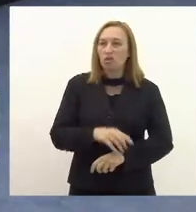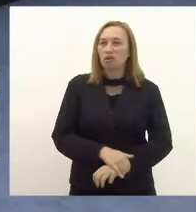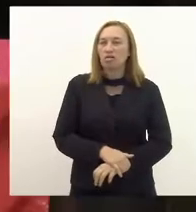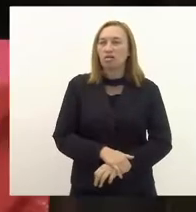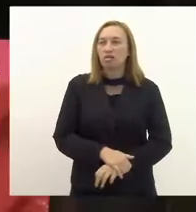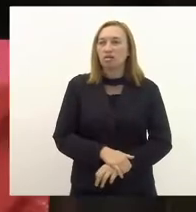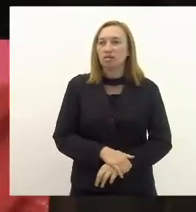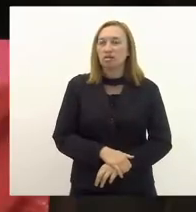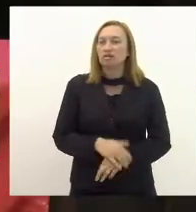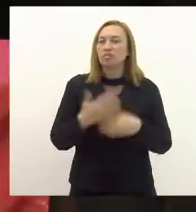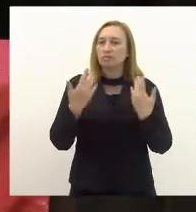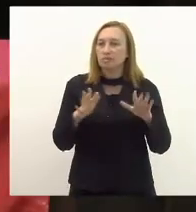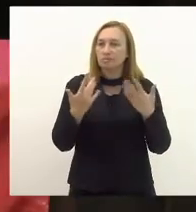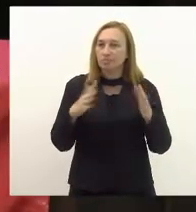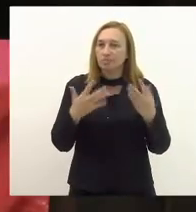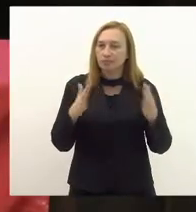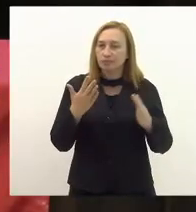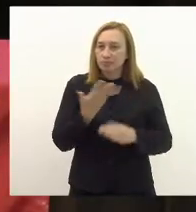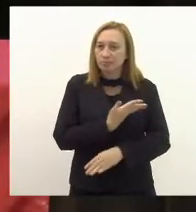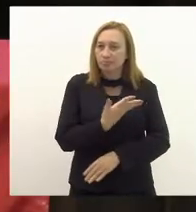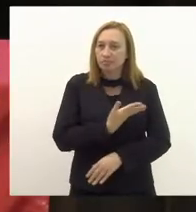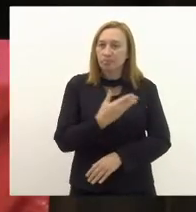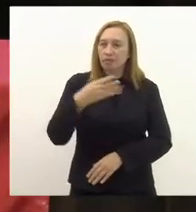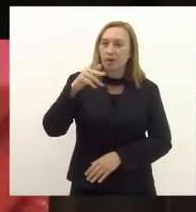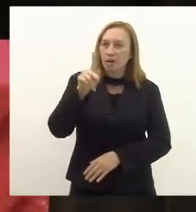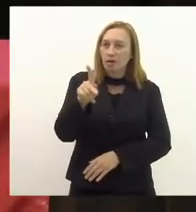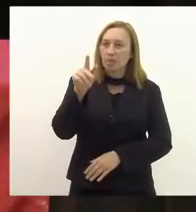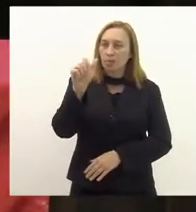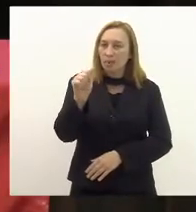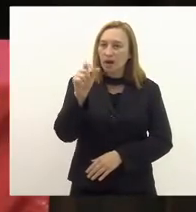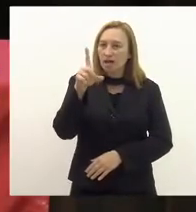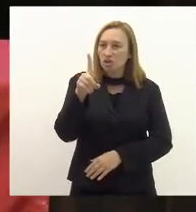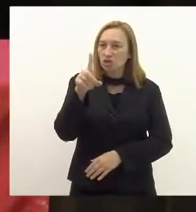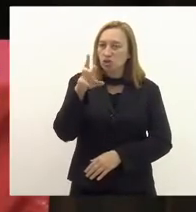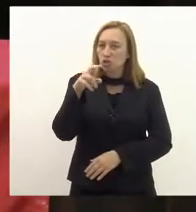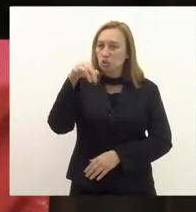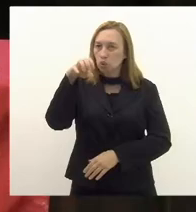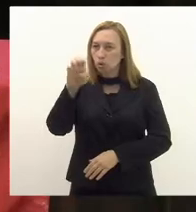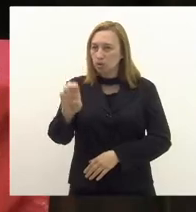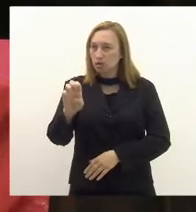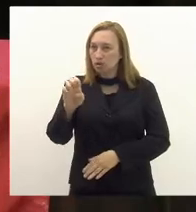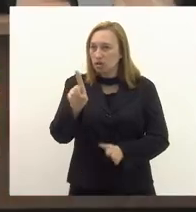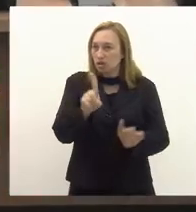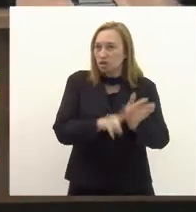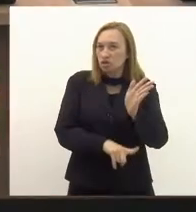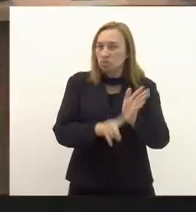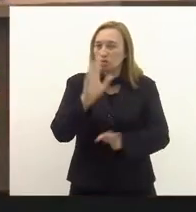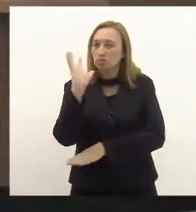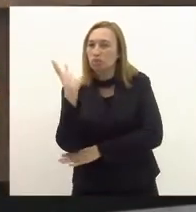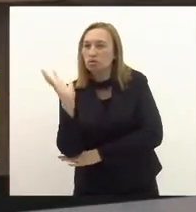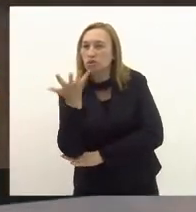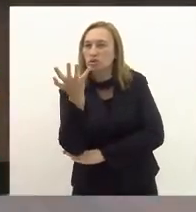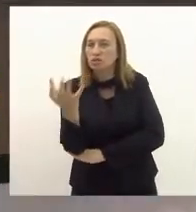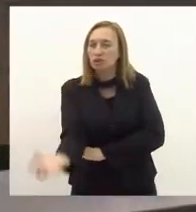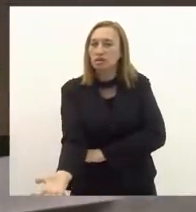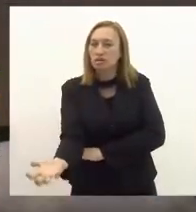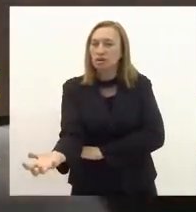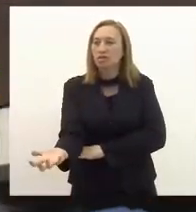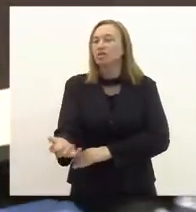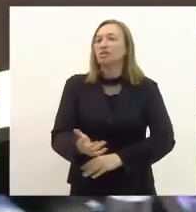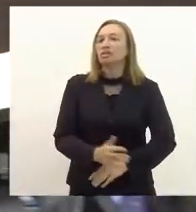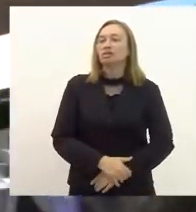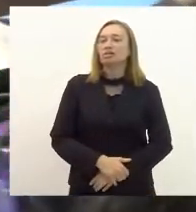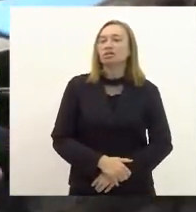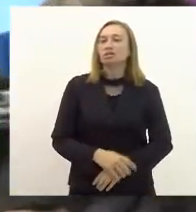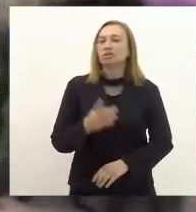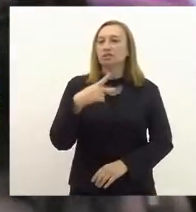Estava elogiando um companheiro meu, que é o Coronel Padrone, que me ajudou a reduzir o desmatamento da Amazônia. E o Major Elton